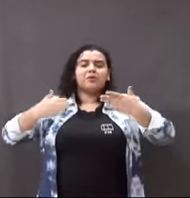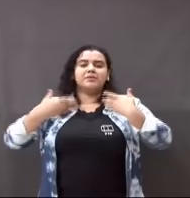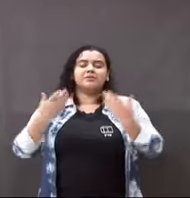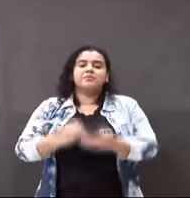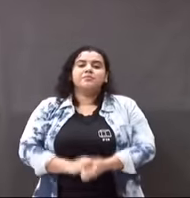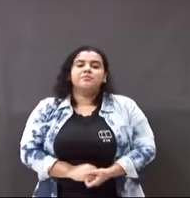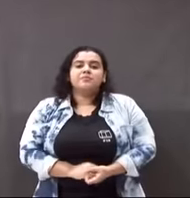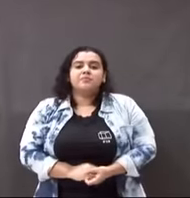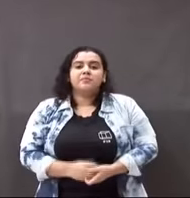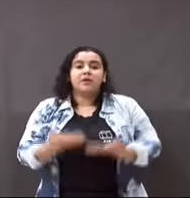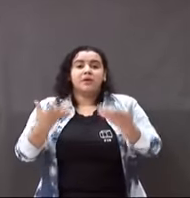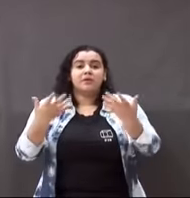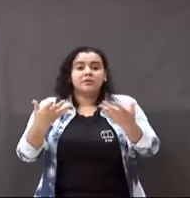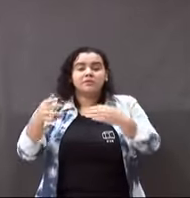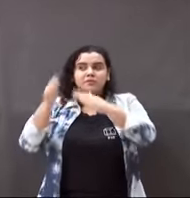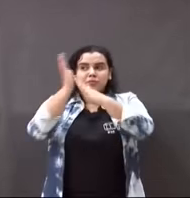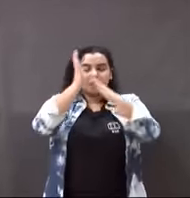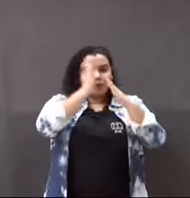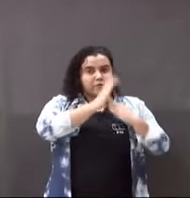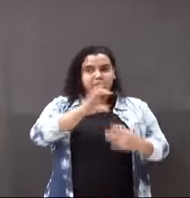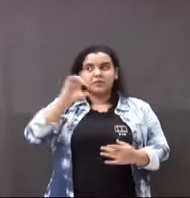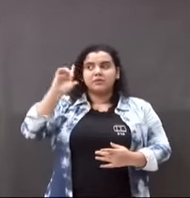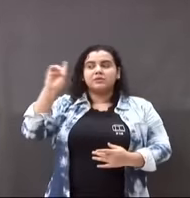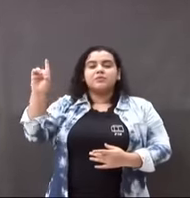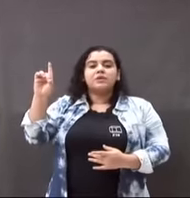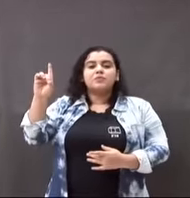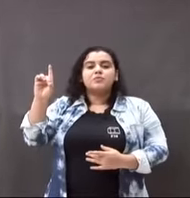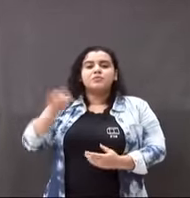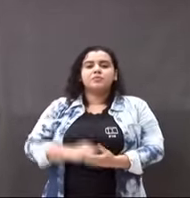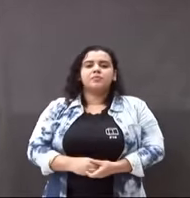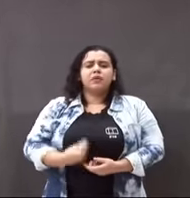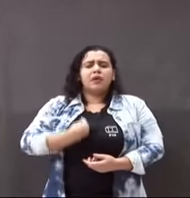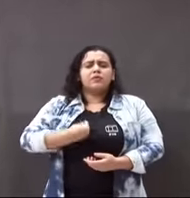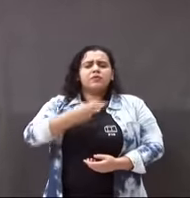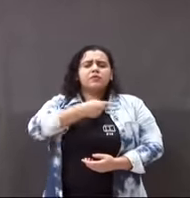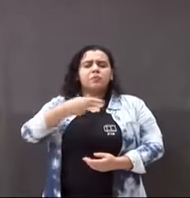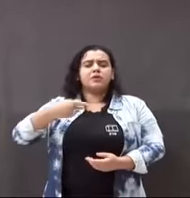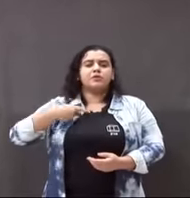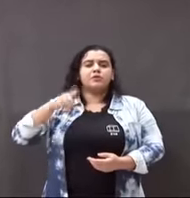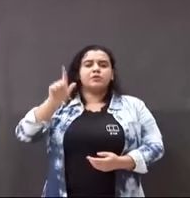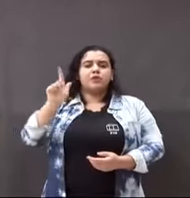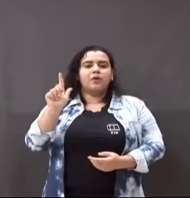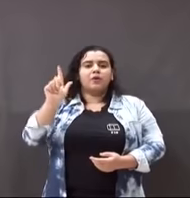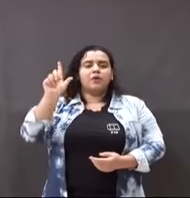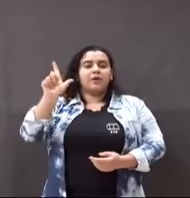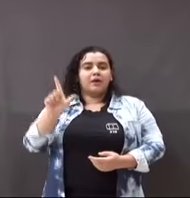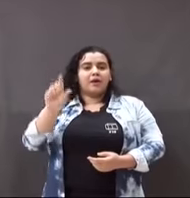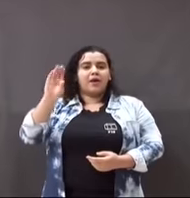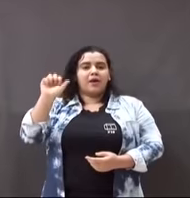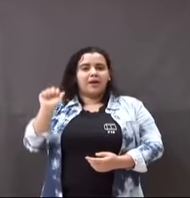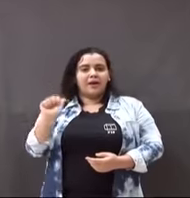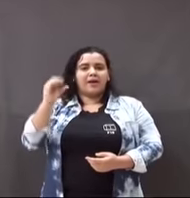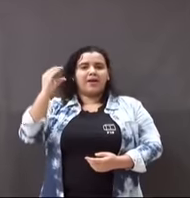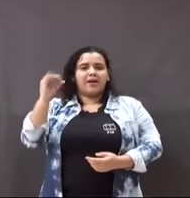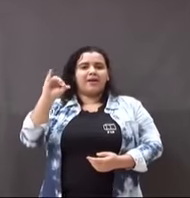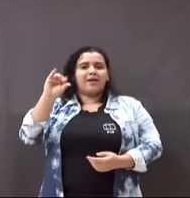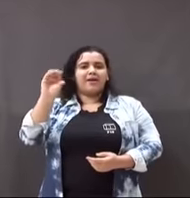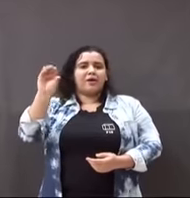Quero louvar a Deus também pela vida do pastor Glaucio. É Glaucio, né? É isso?